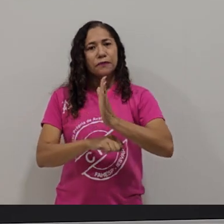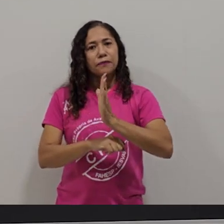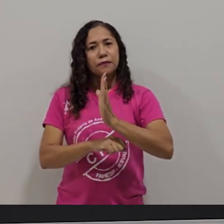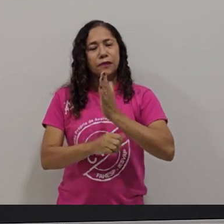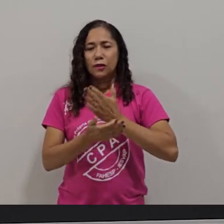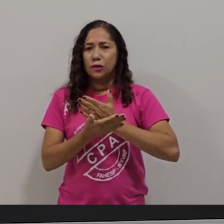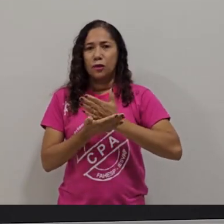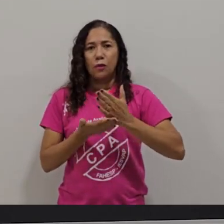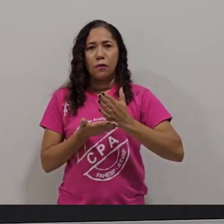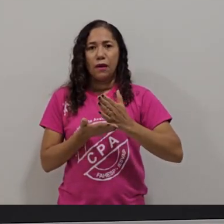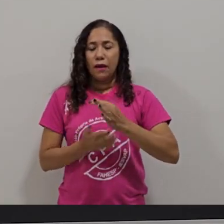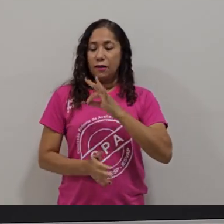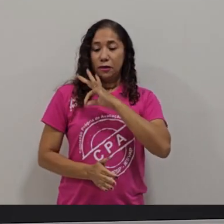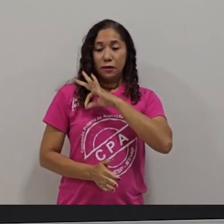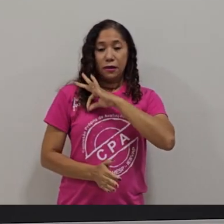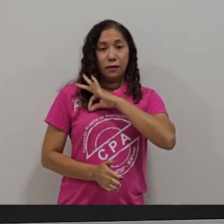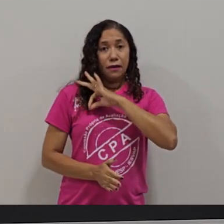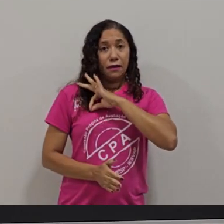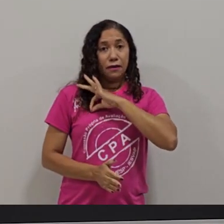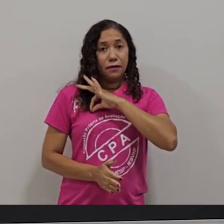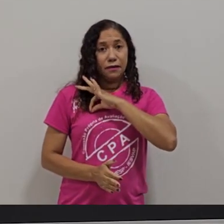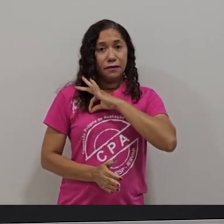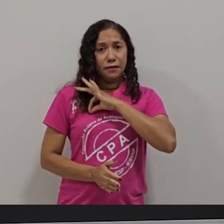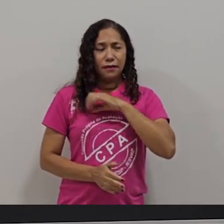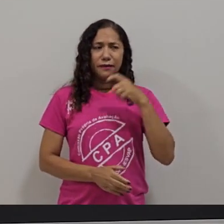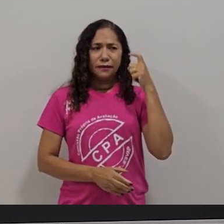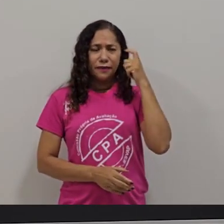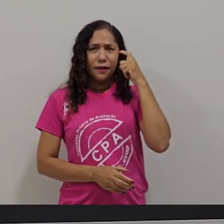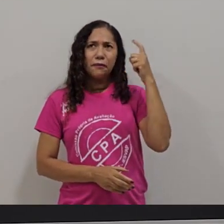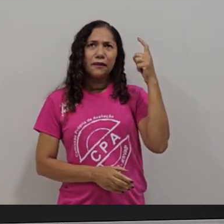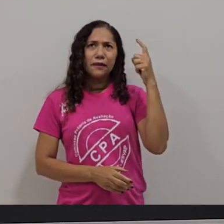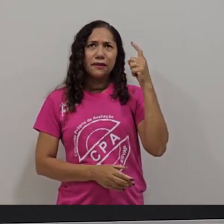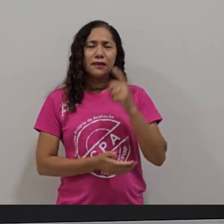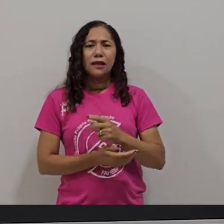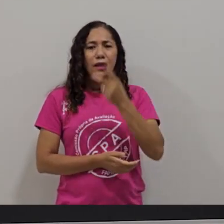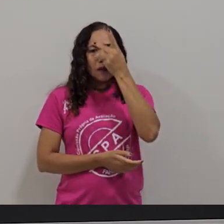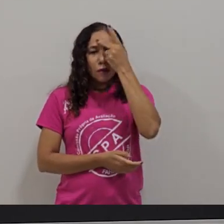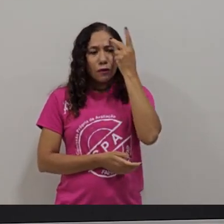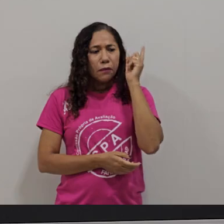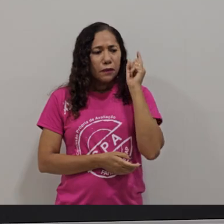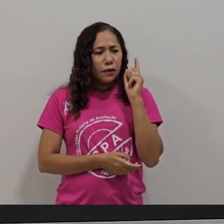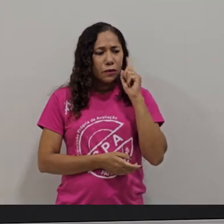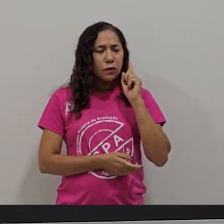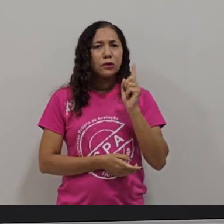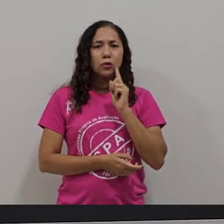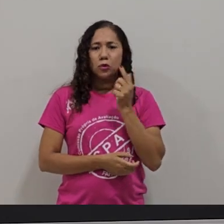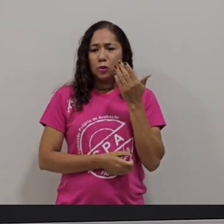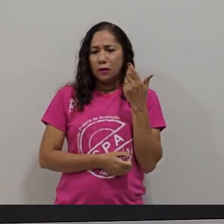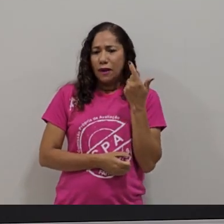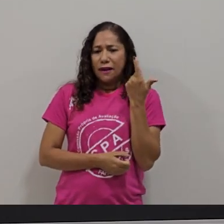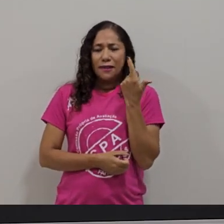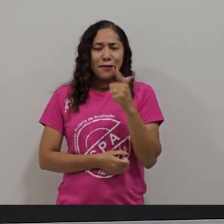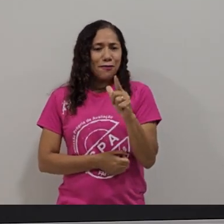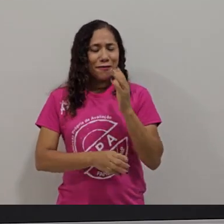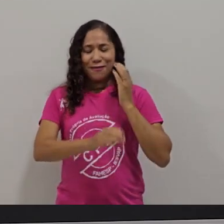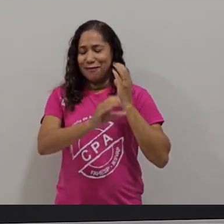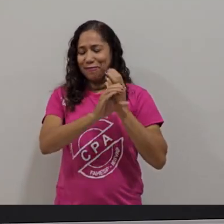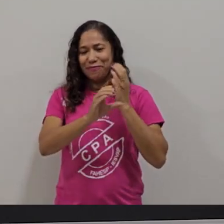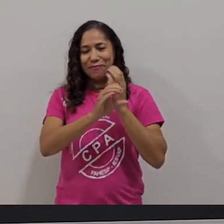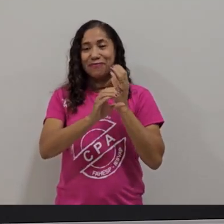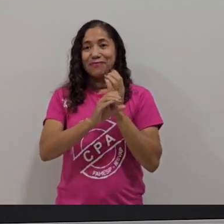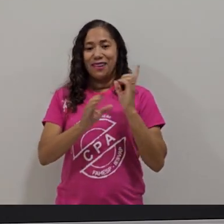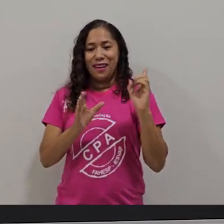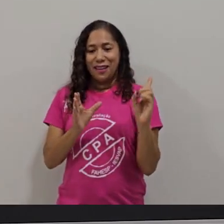né? É o complexo de delegacias, né? Você imagina uma pessoa que não consegue se comunicar,